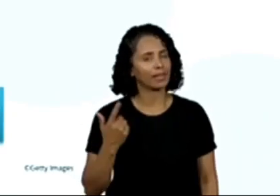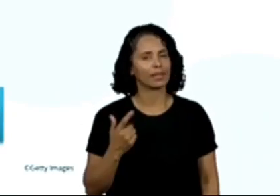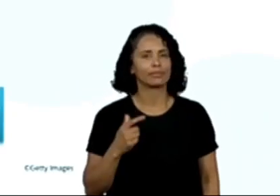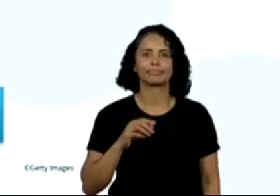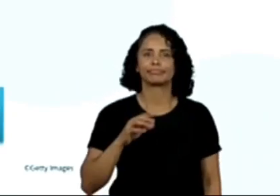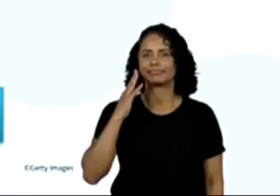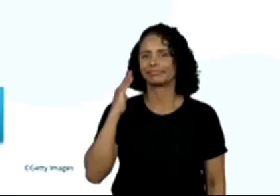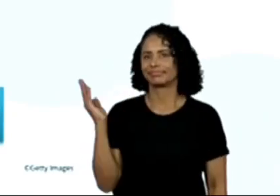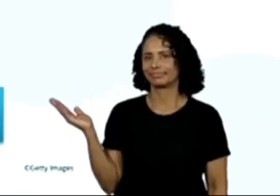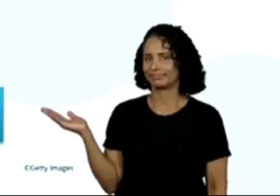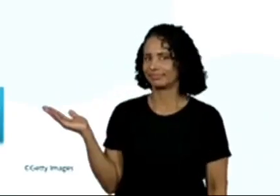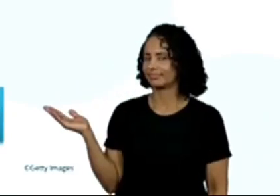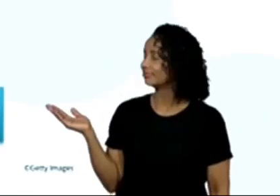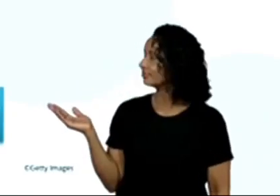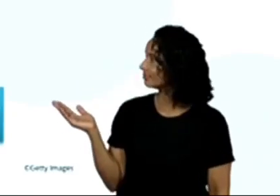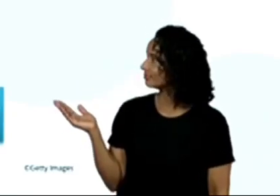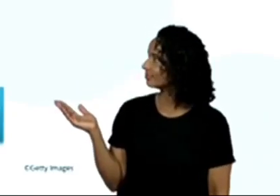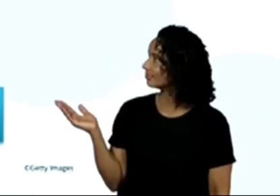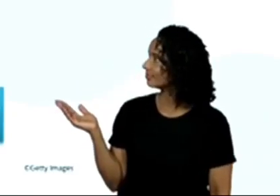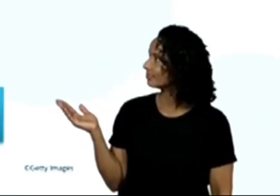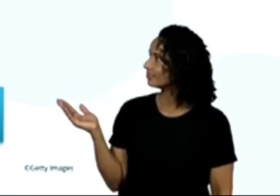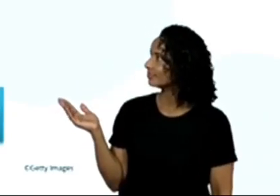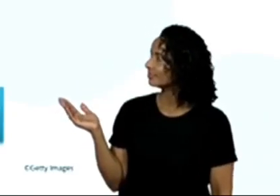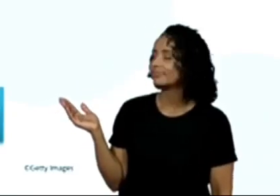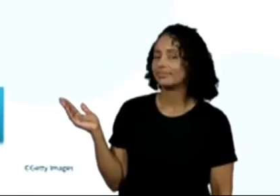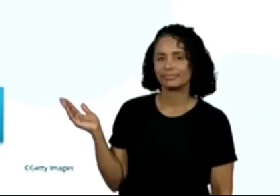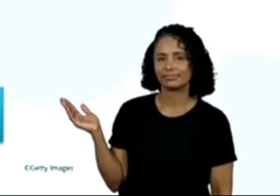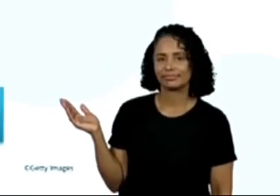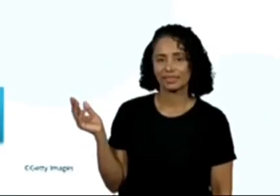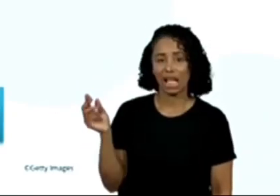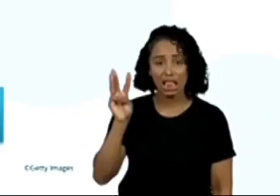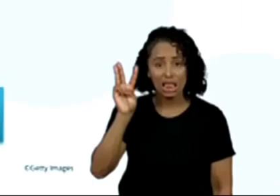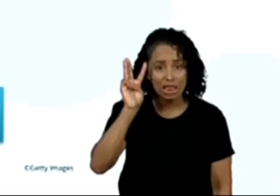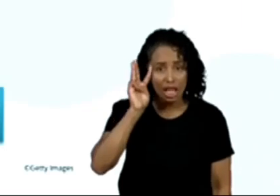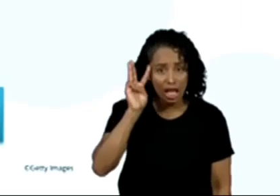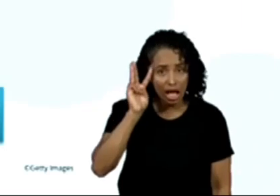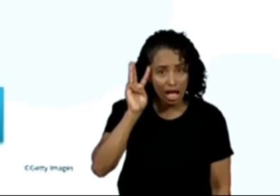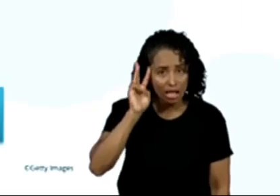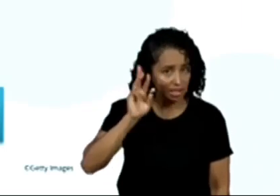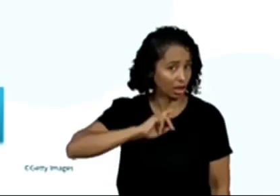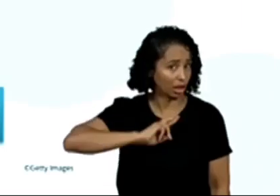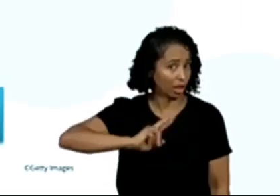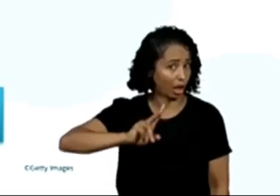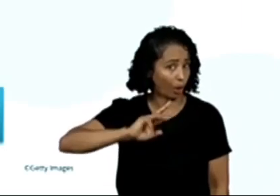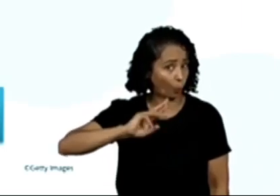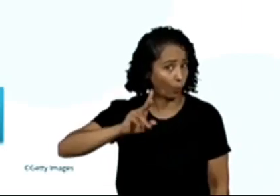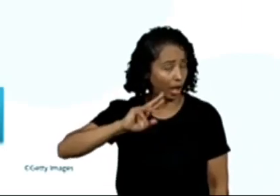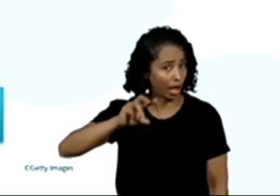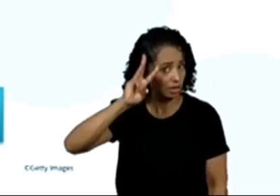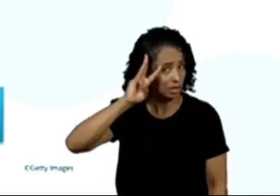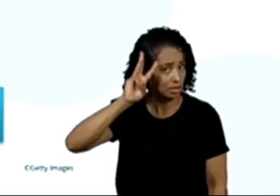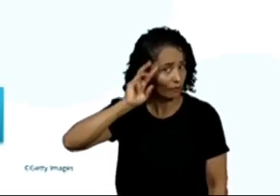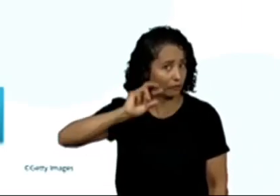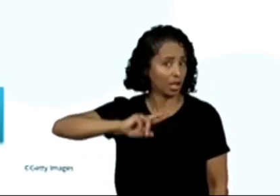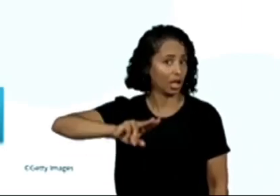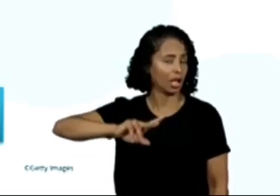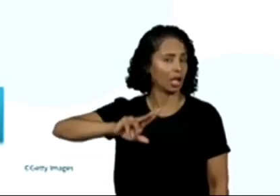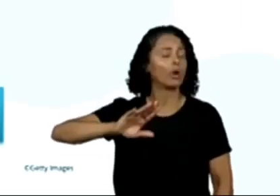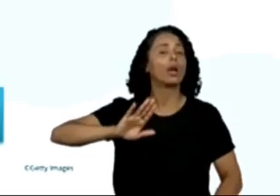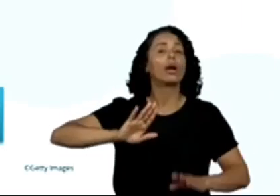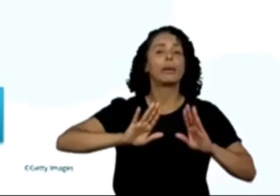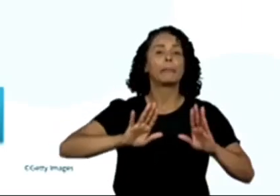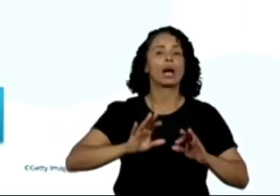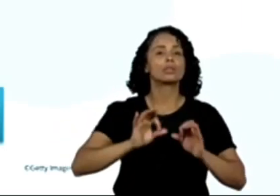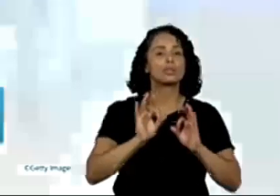terça parte. Não é terça-feira, é terça parte, né? A terça-feira tem até essa relação, mas seria